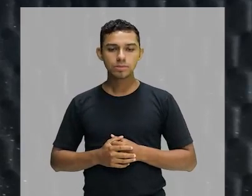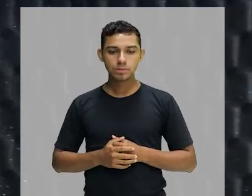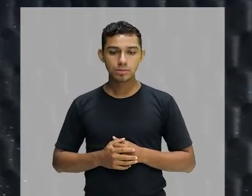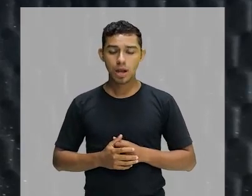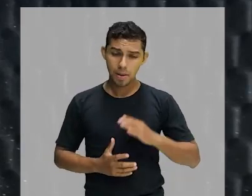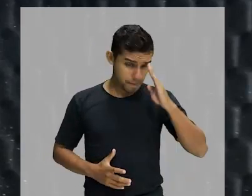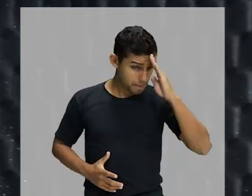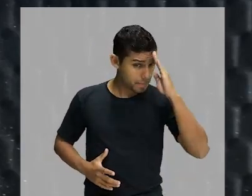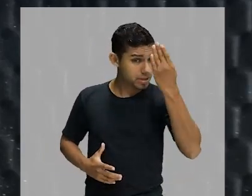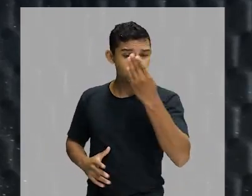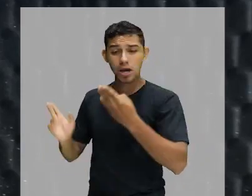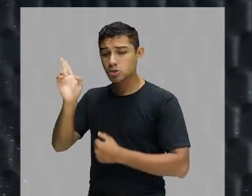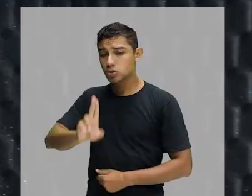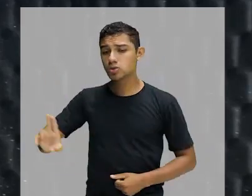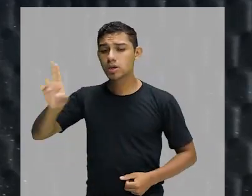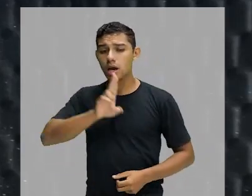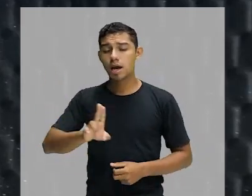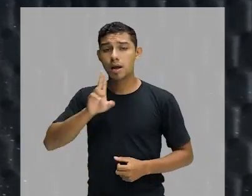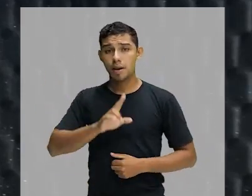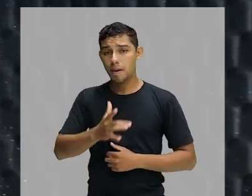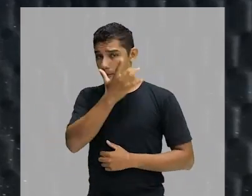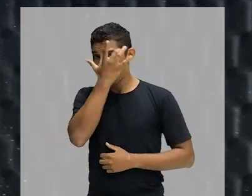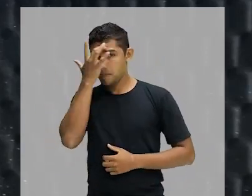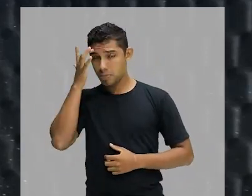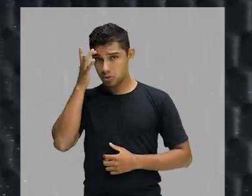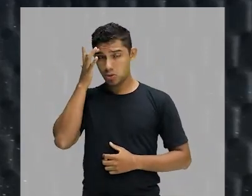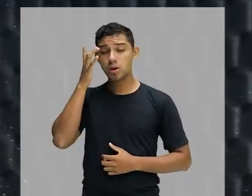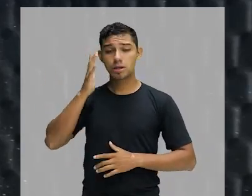principais substâncias que são utilizadas pelos atletas: